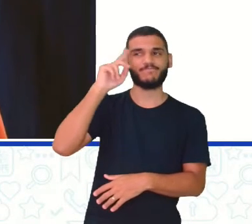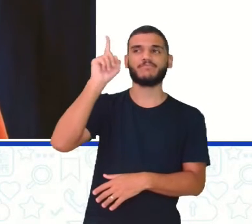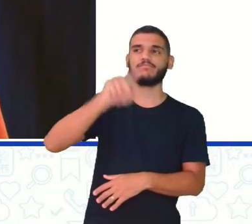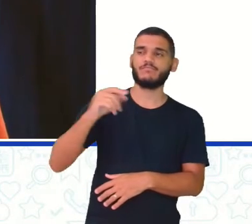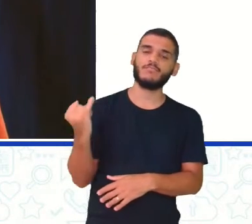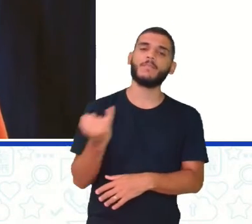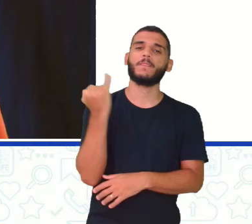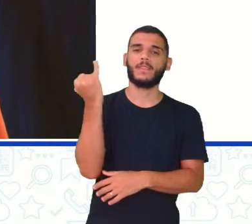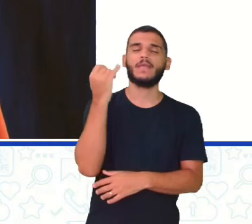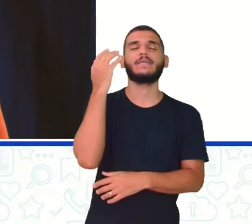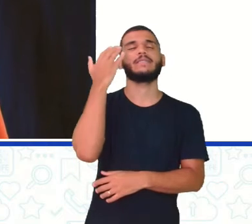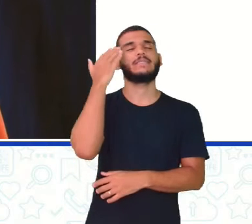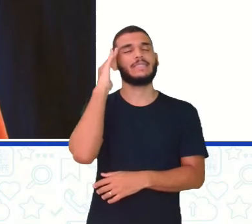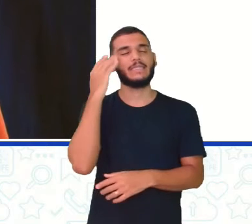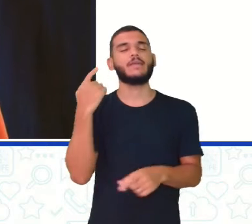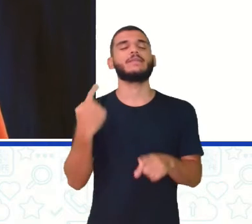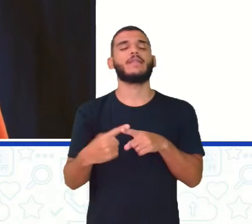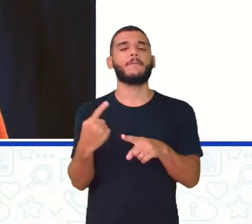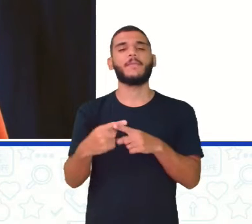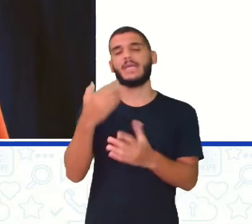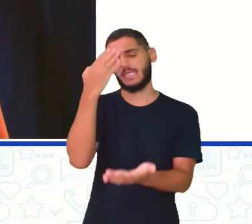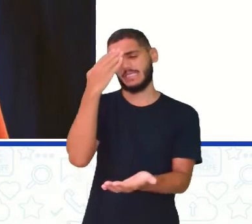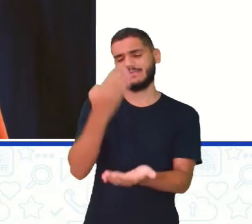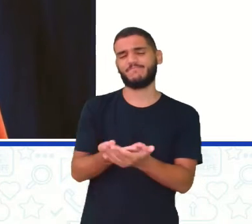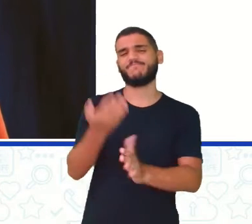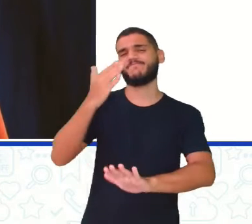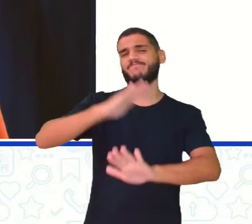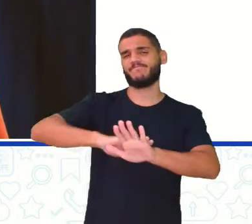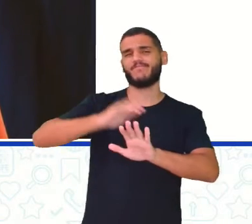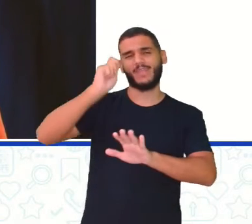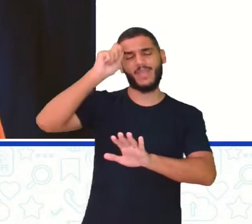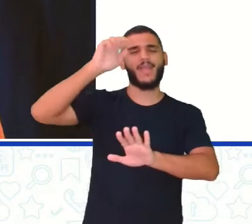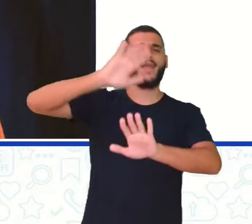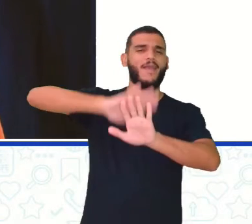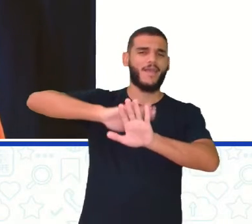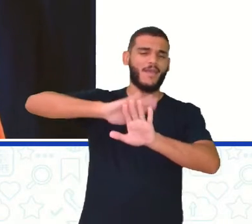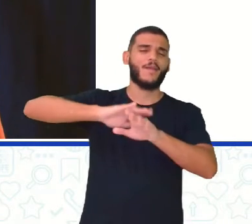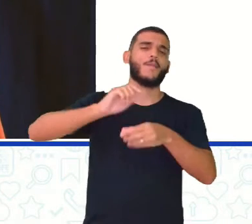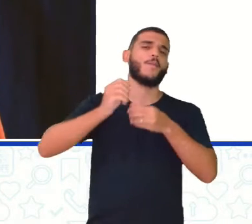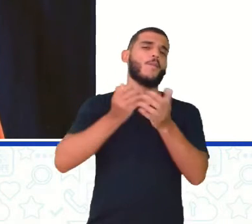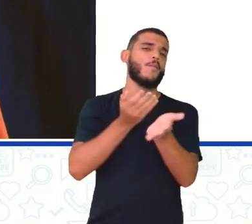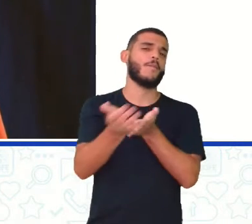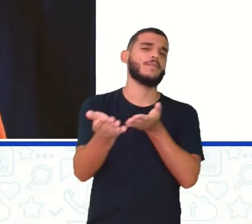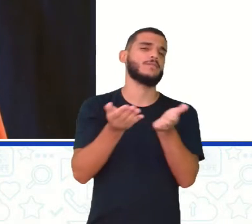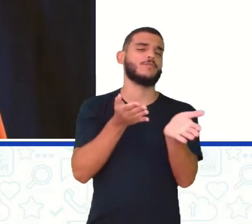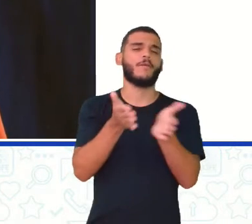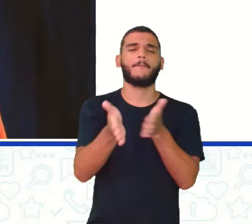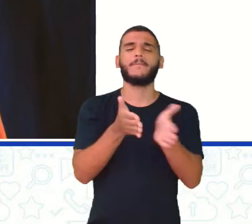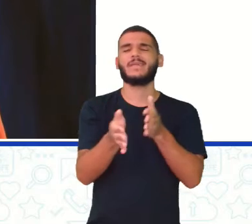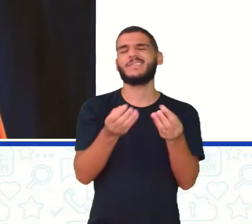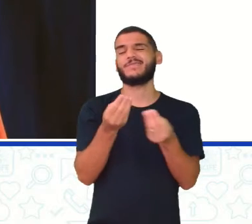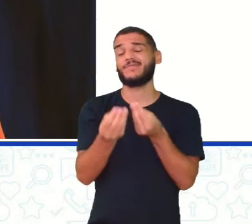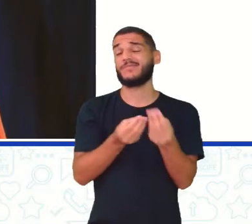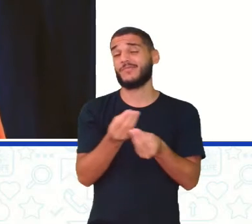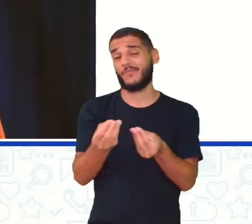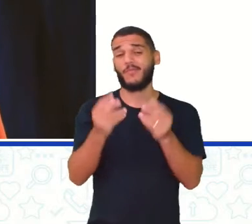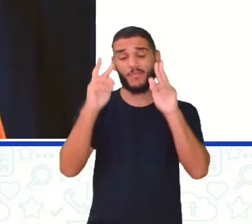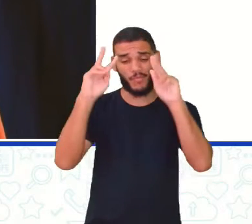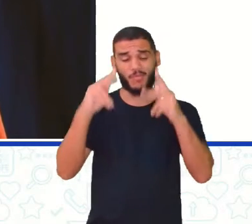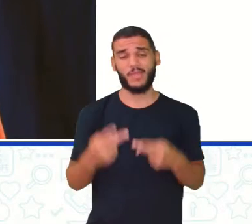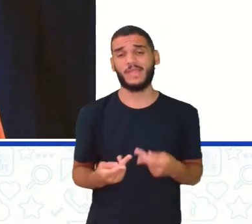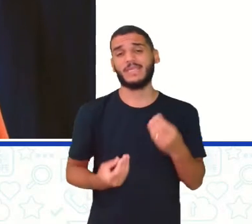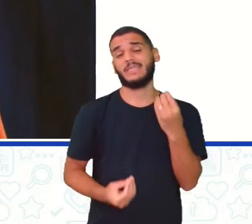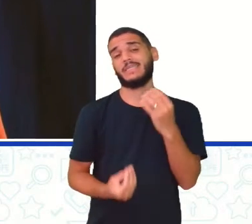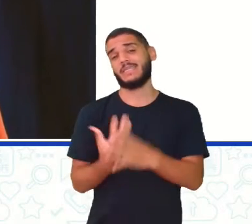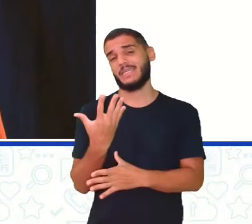que essa ideia, essa crença, essa ideologia surgiu num determinado momento da história da humanidade. Ela foi